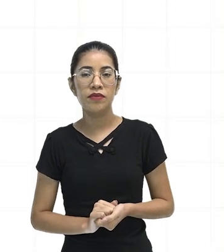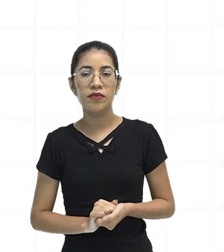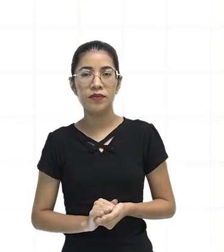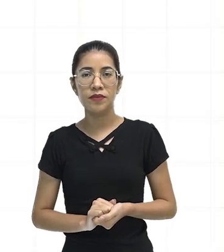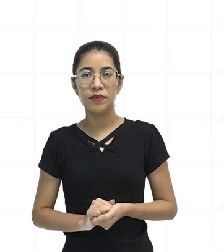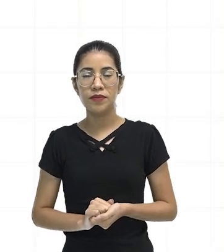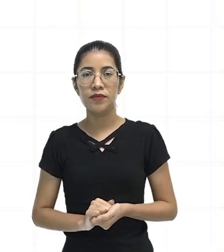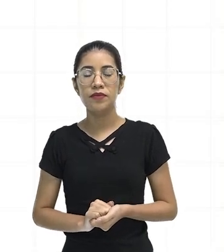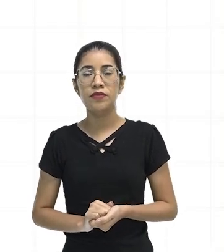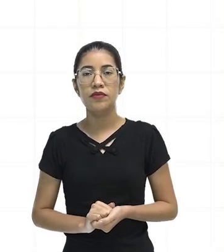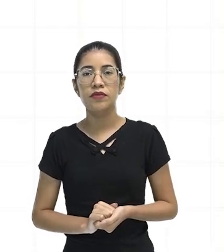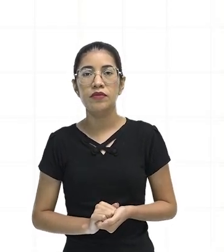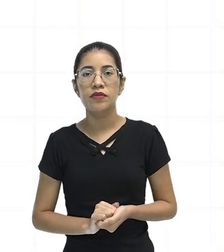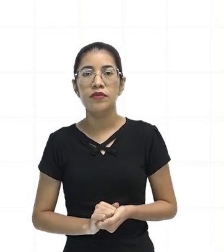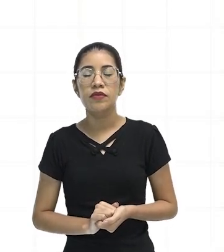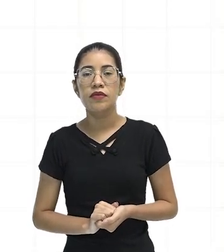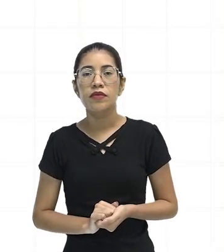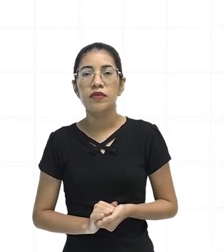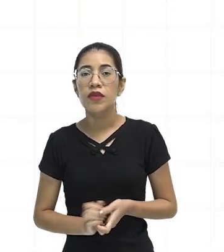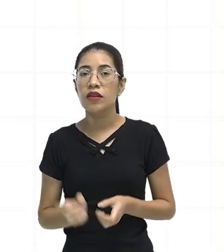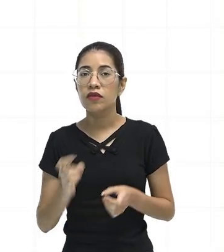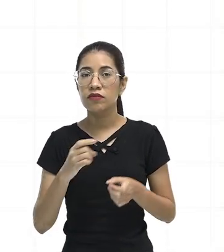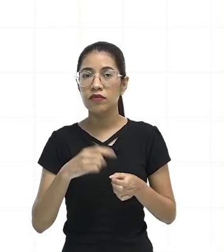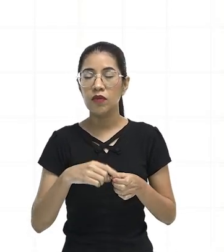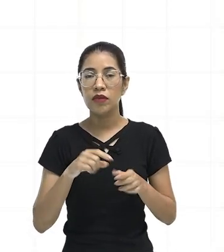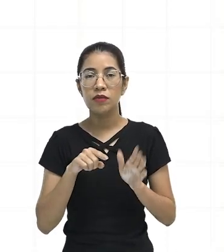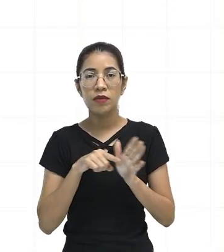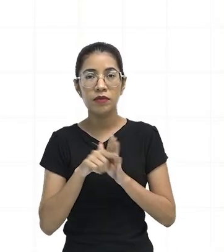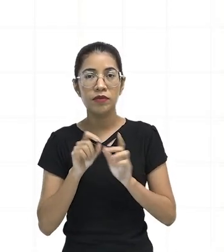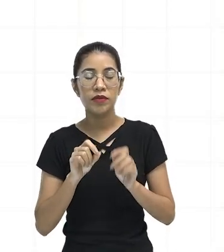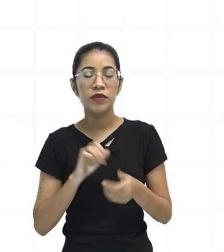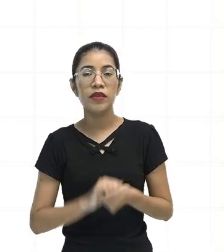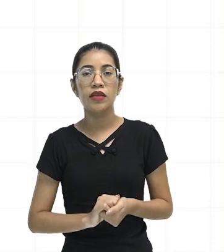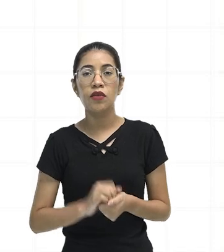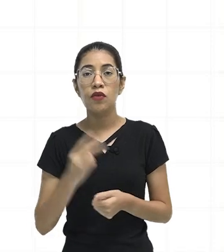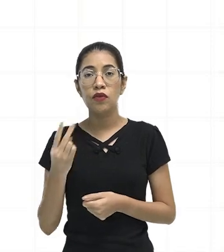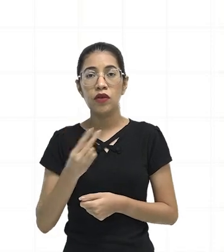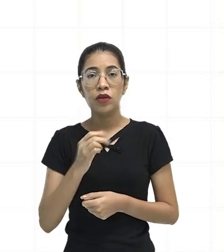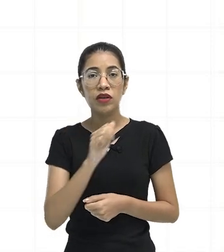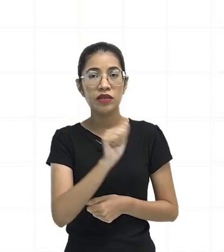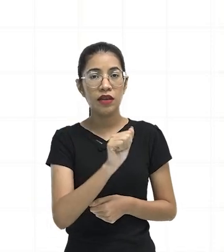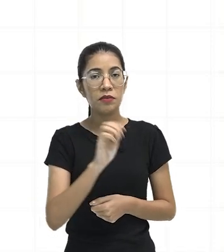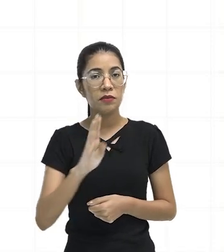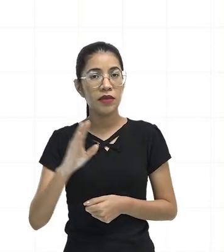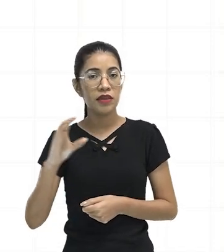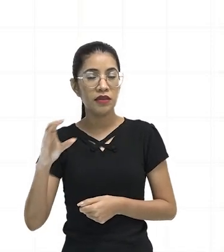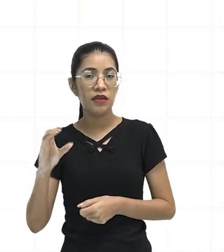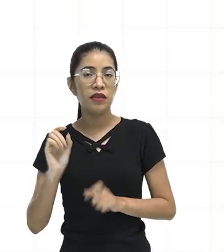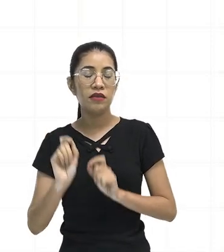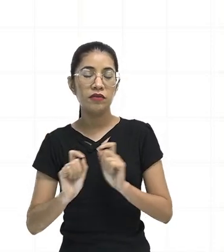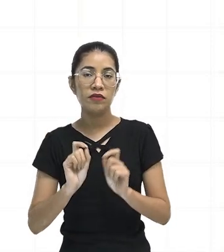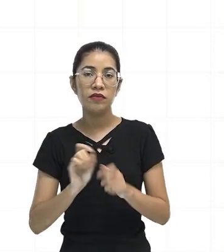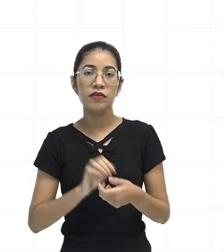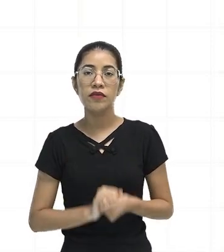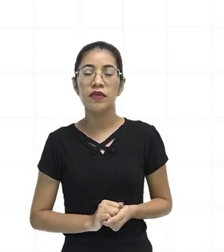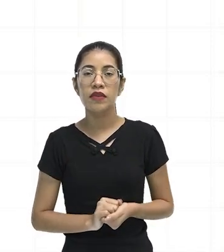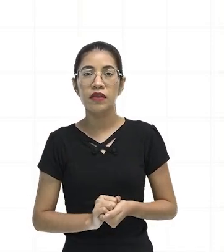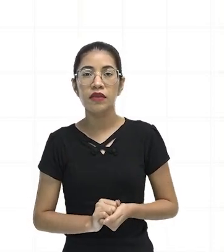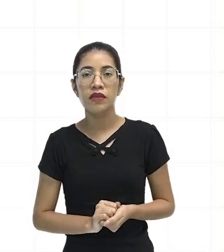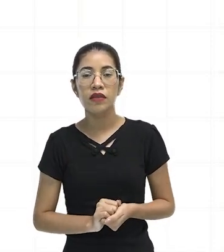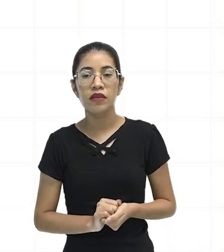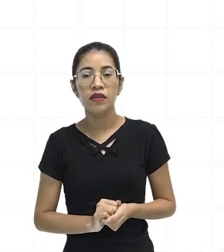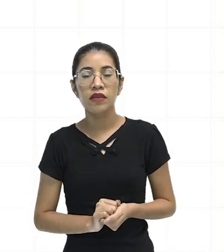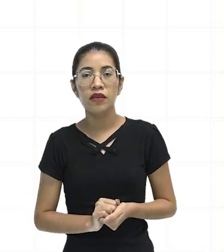para a questão. Quem são, na verdade, os valores de A, B e C? São justamente os